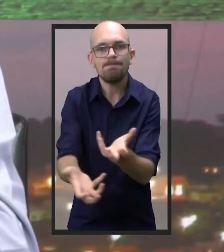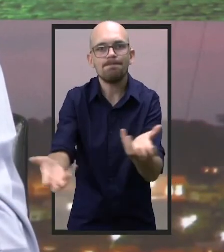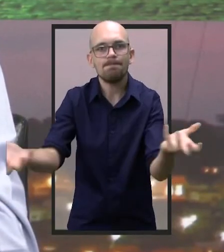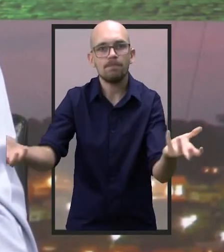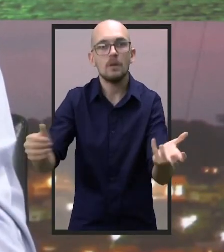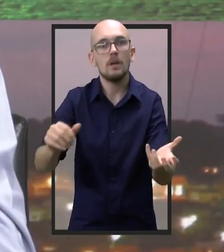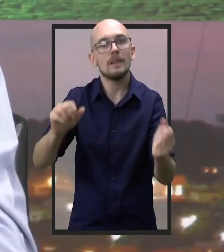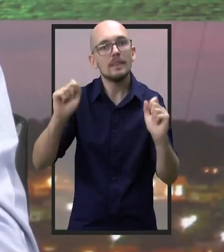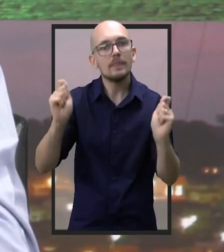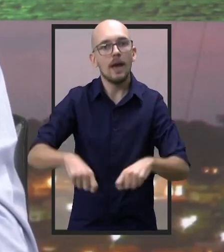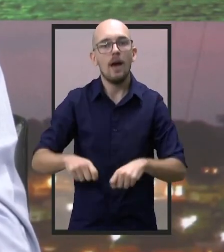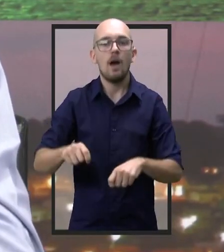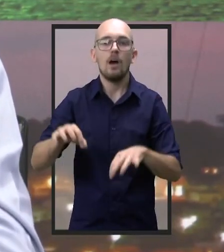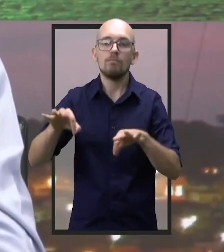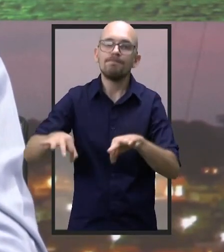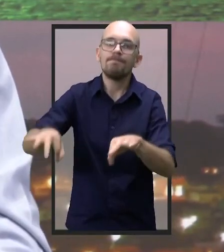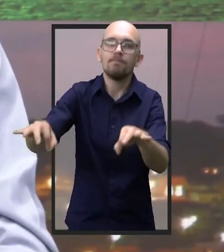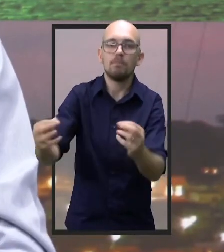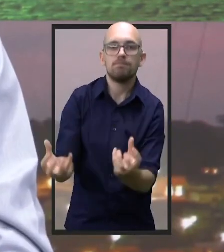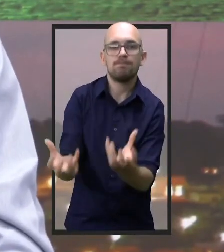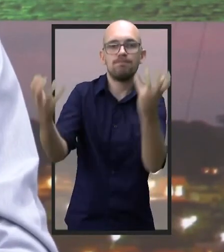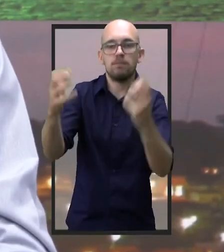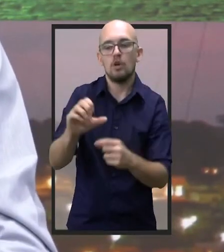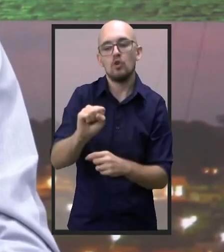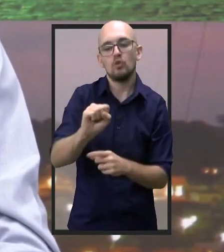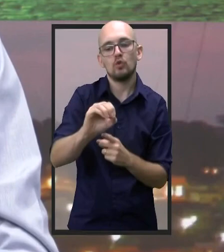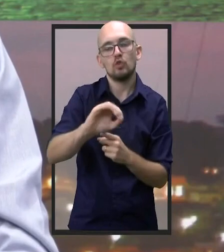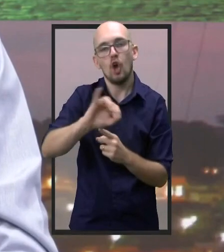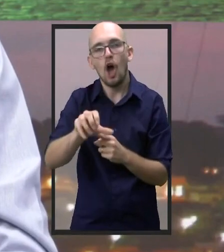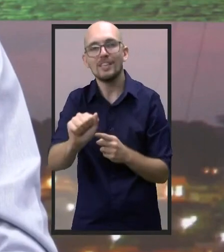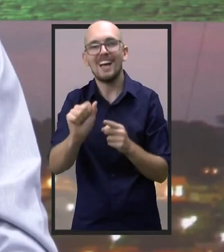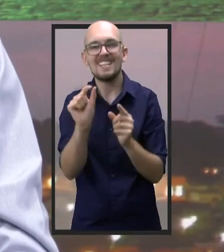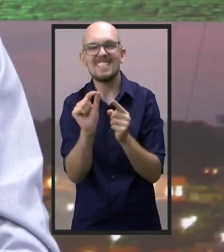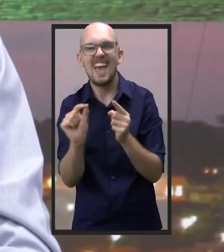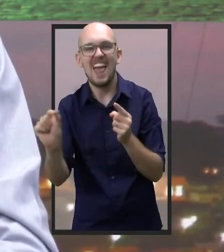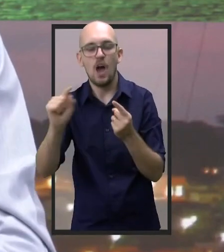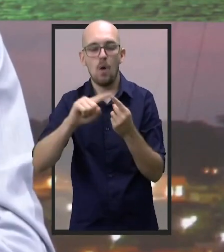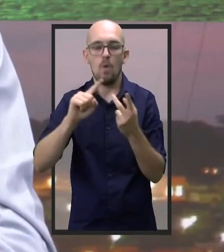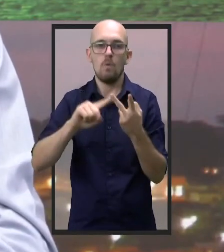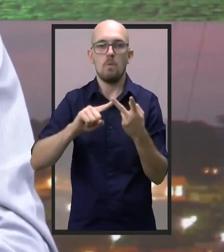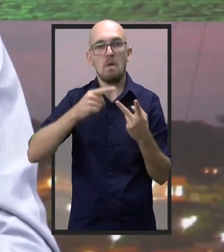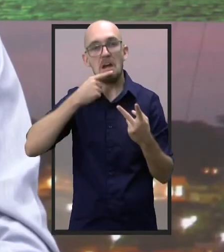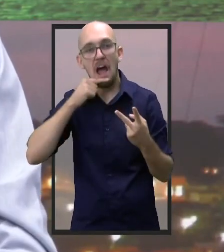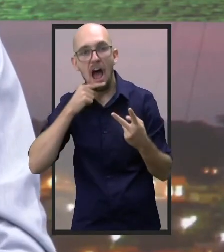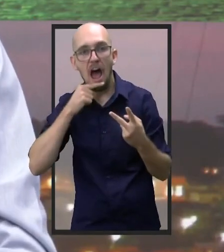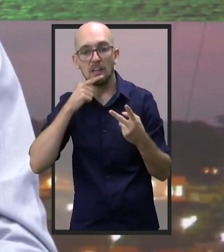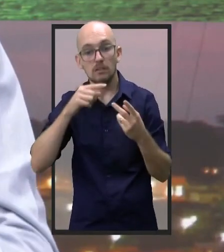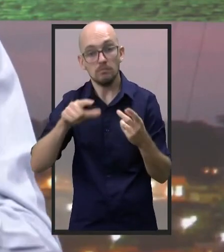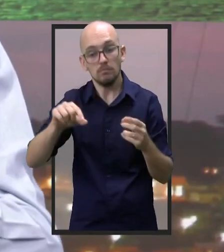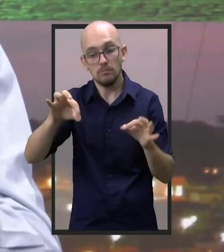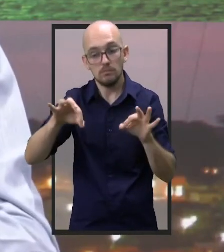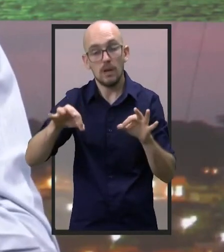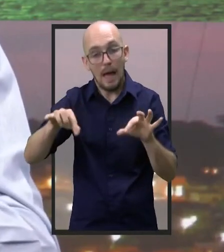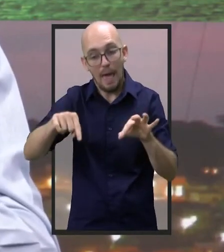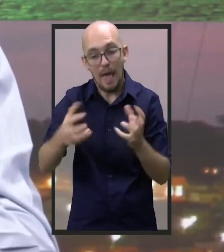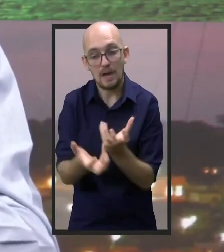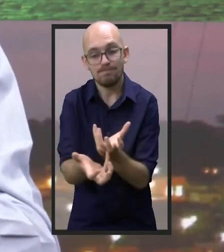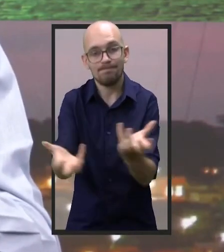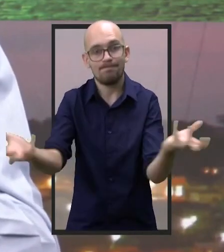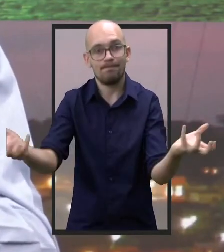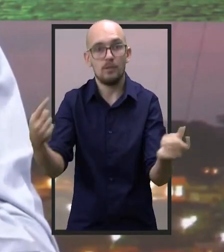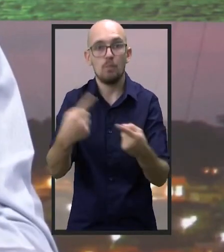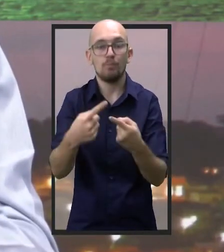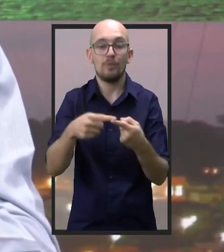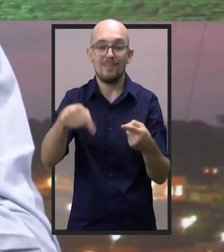e cereais ou de cana dentro desse contexto. É ali que cresce. Não é? Pode ser que cresça. Às vezes os solos